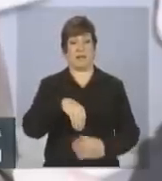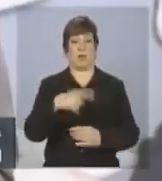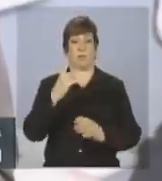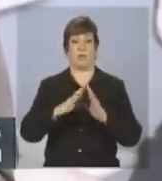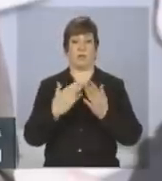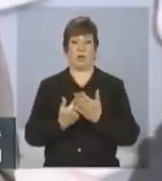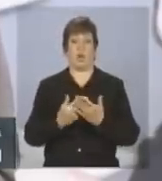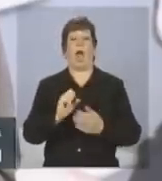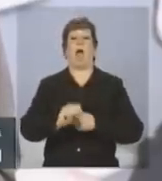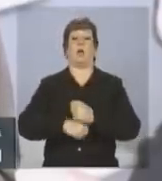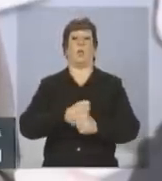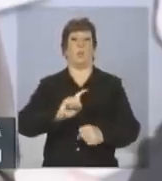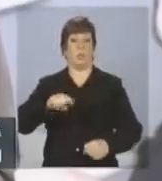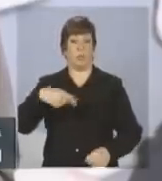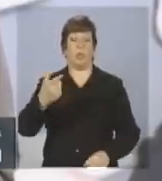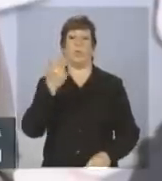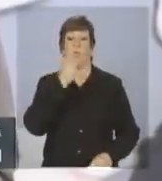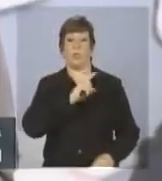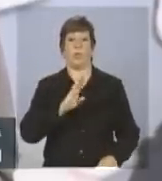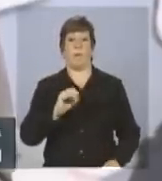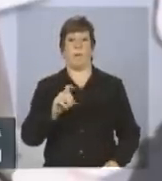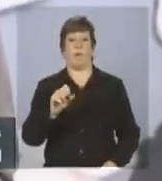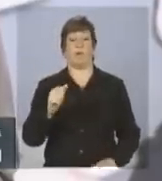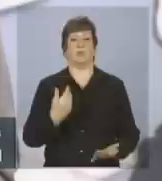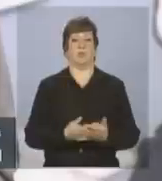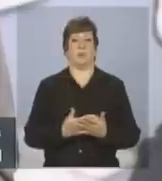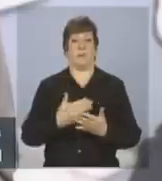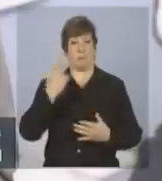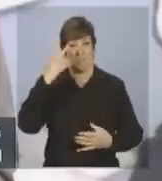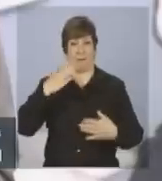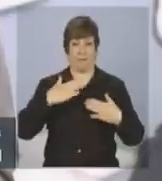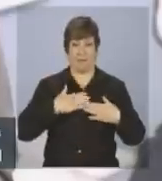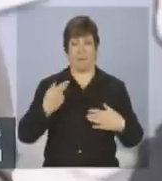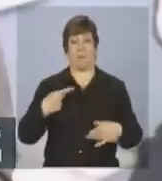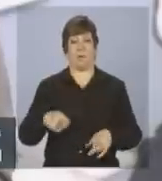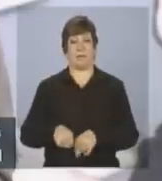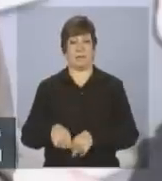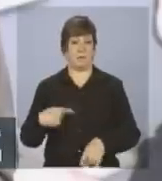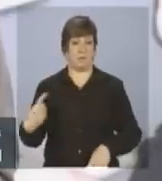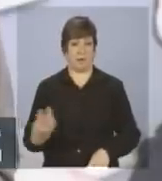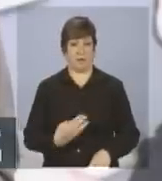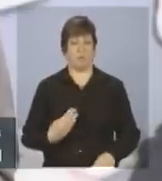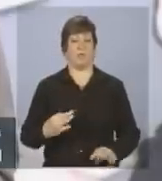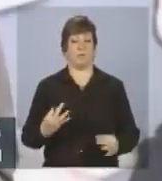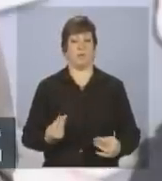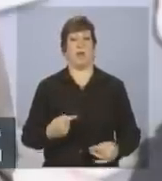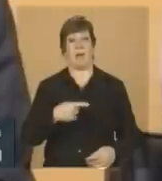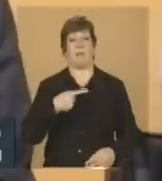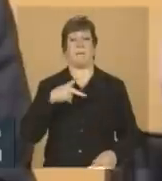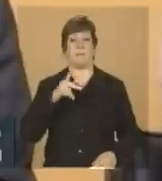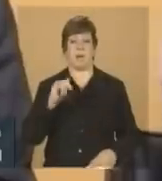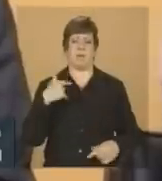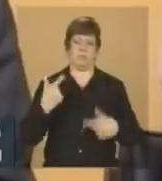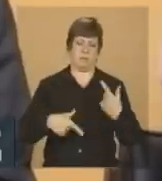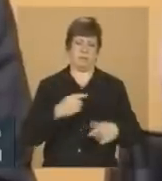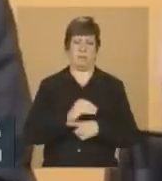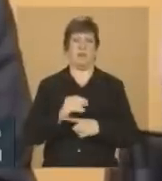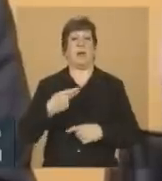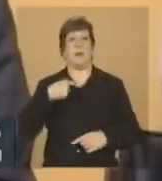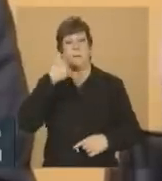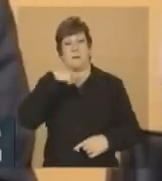no ano seguinte conseguiu bolsa de estudo para mim e meus irmãos. Então foi a vez dele de segurar as pontas enquanto mamãe se